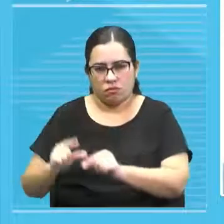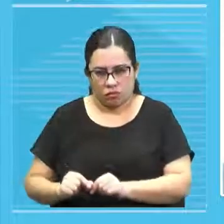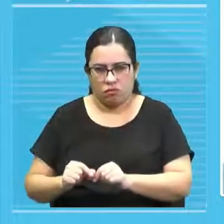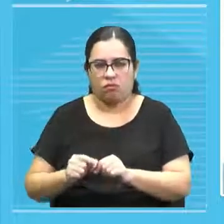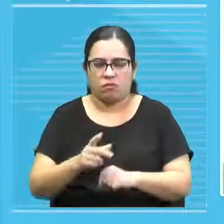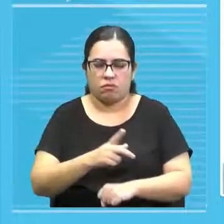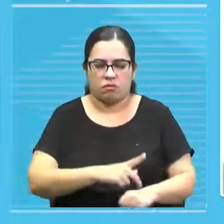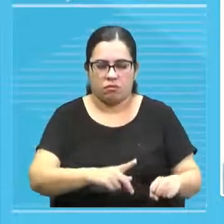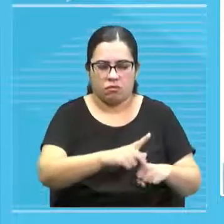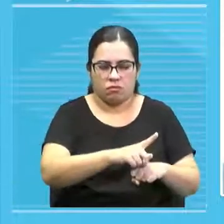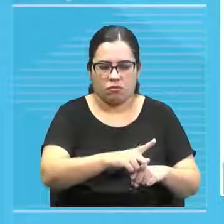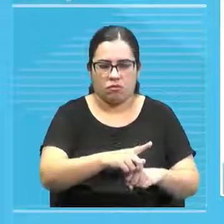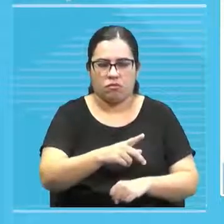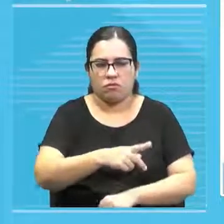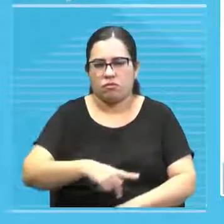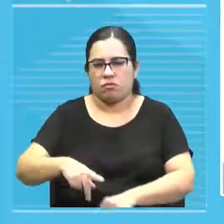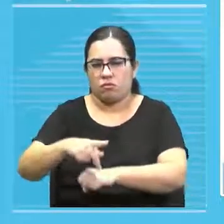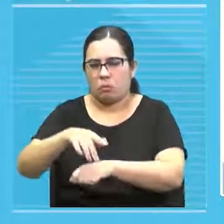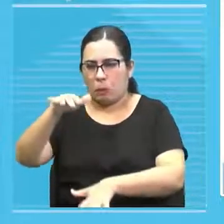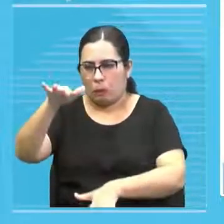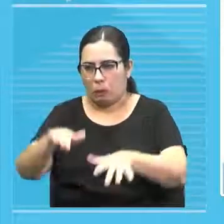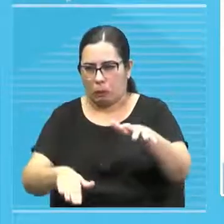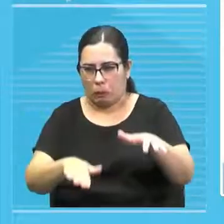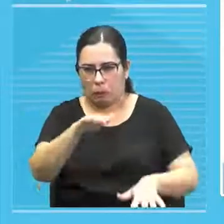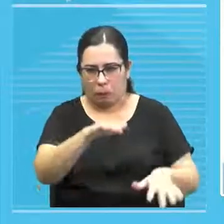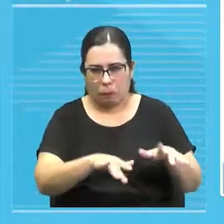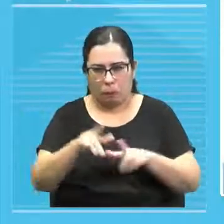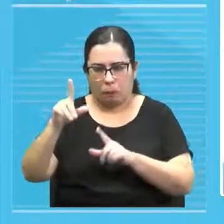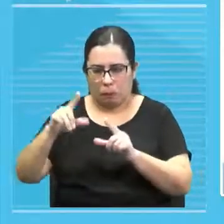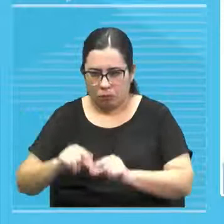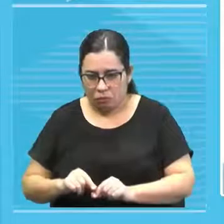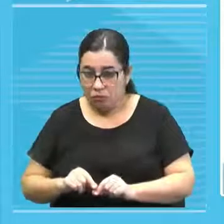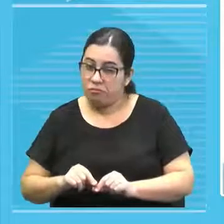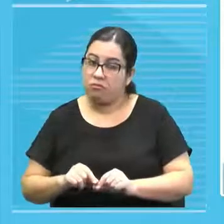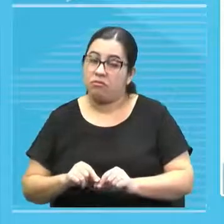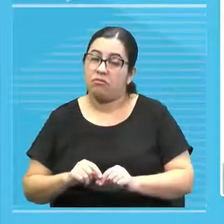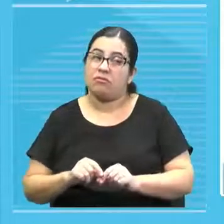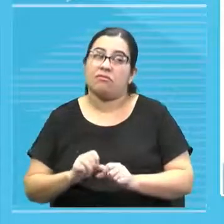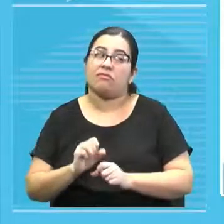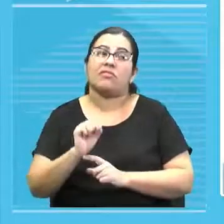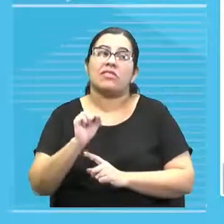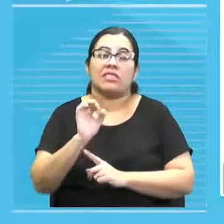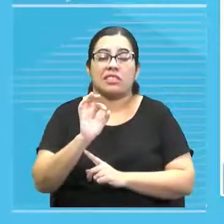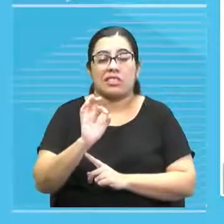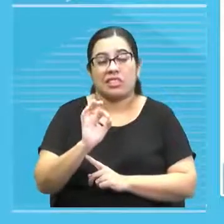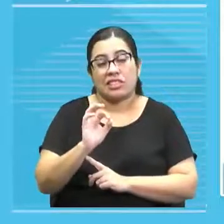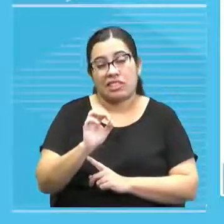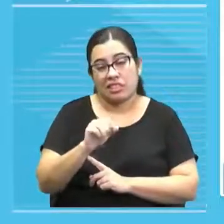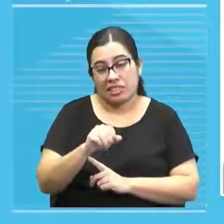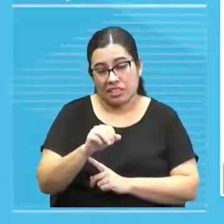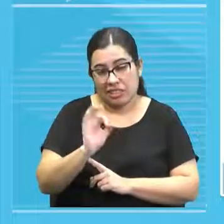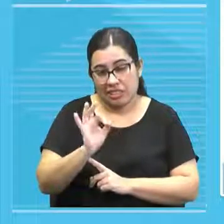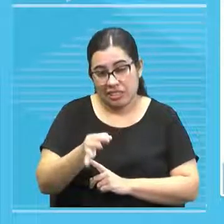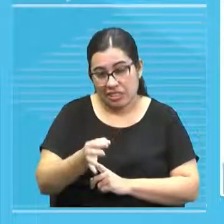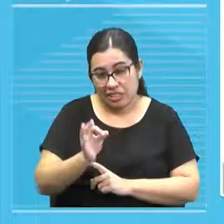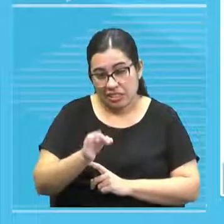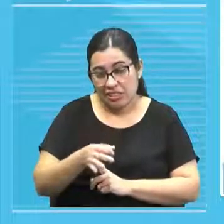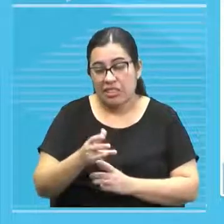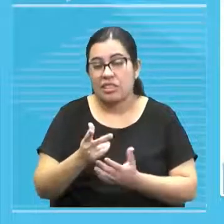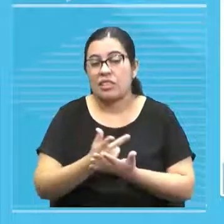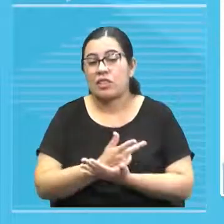os países e sua que está correto ou está